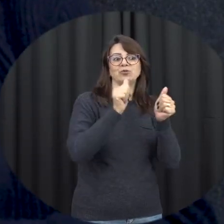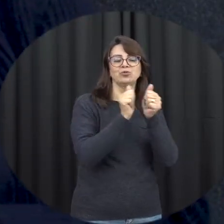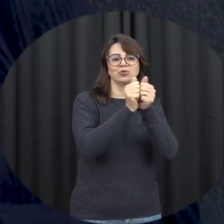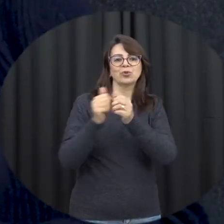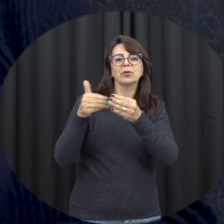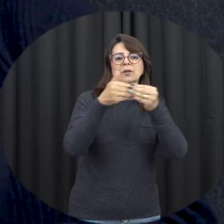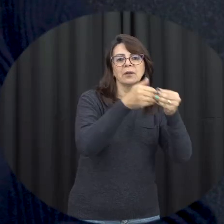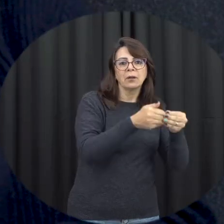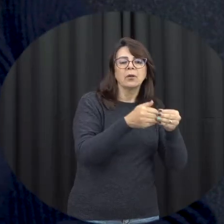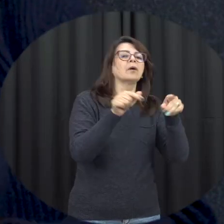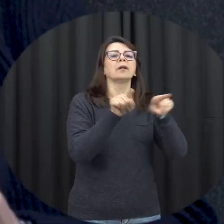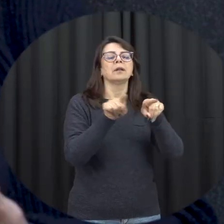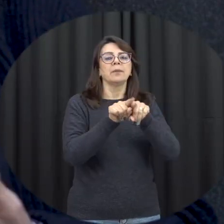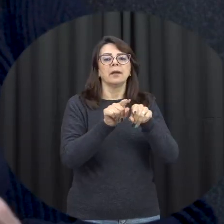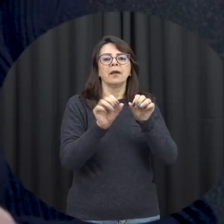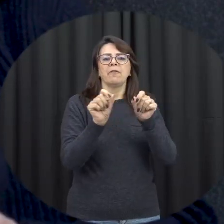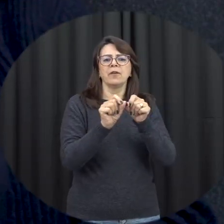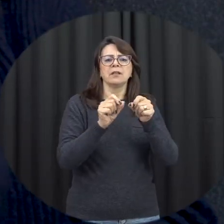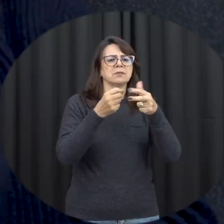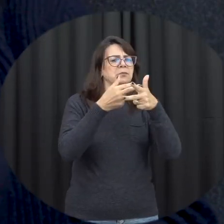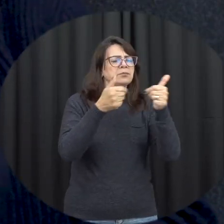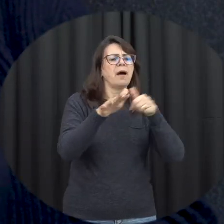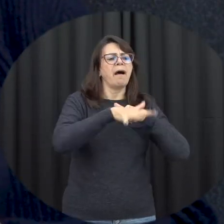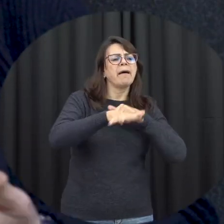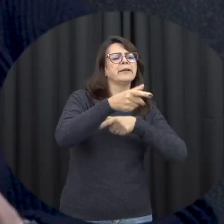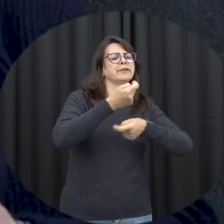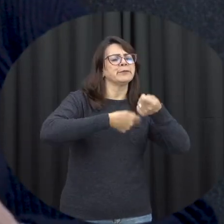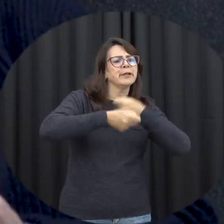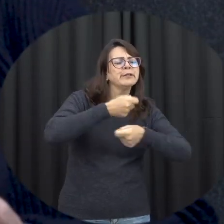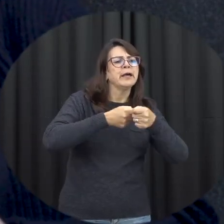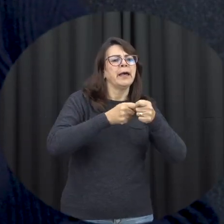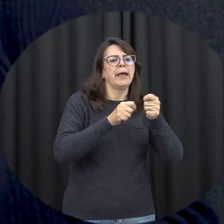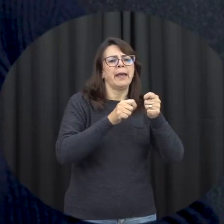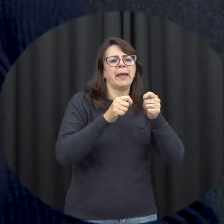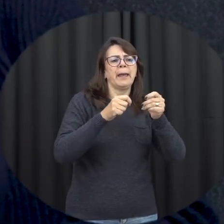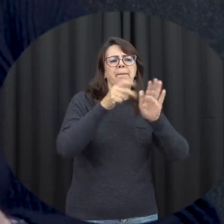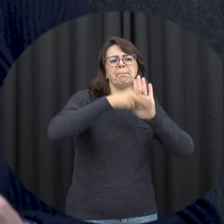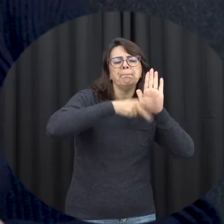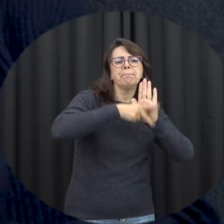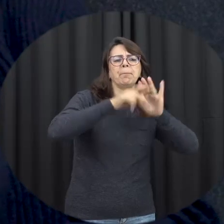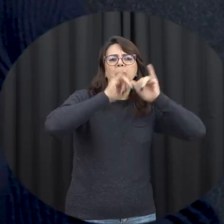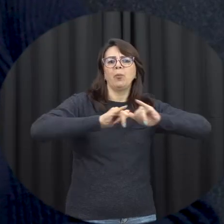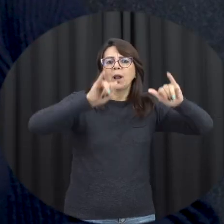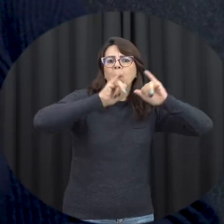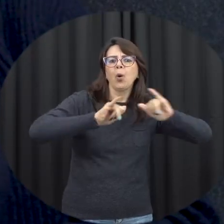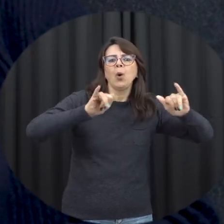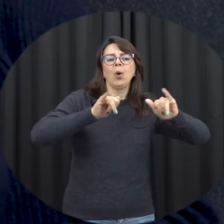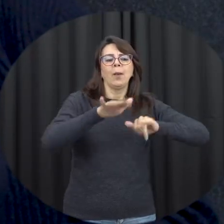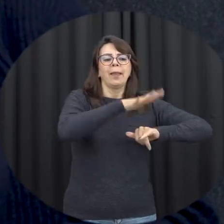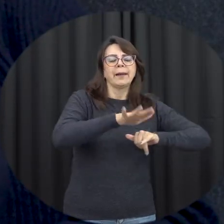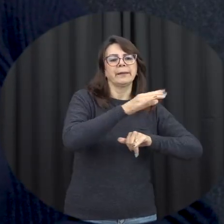com a minha orientadora e também a gente fez assim, bastantes artigos, publicou em relação